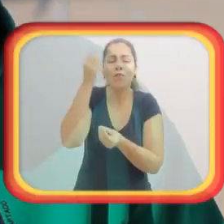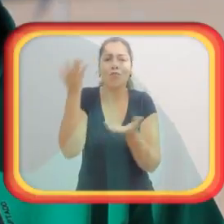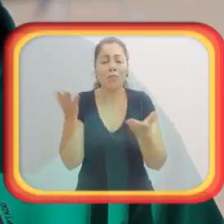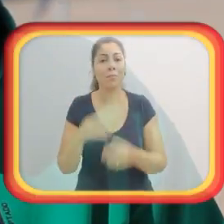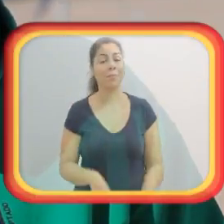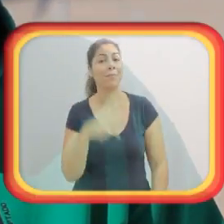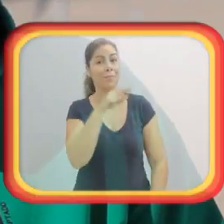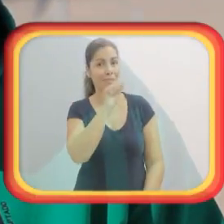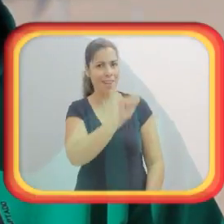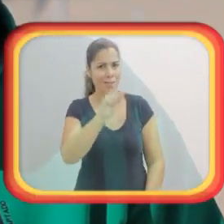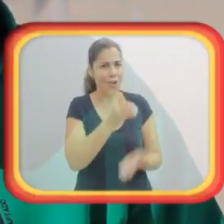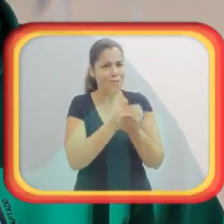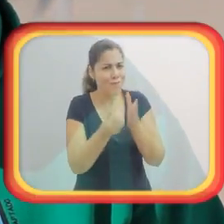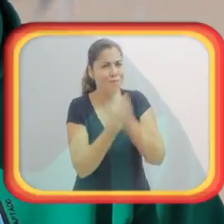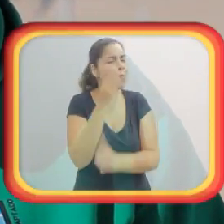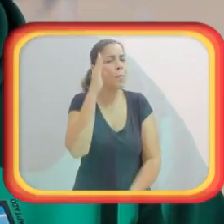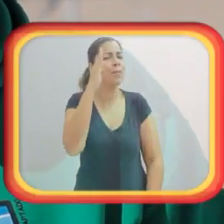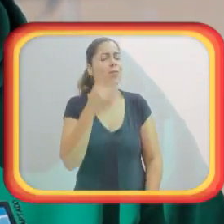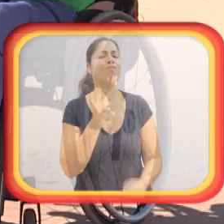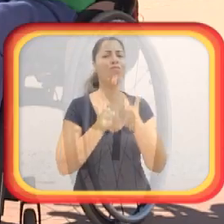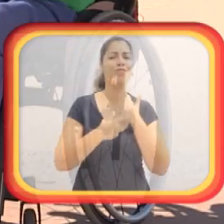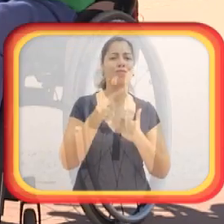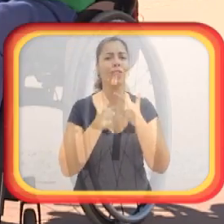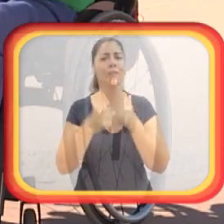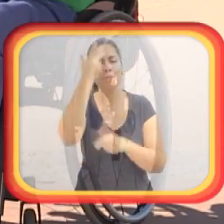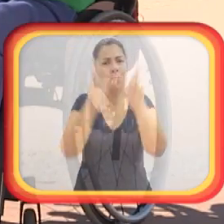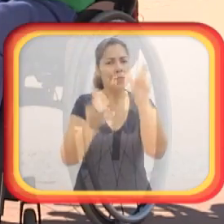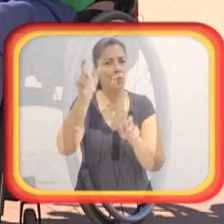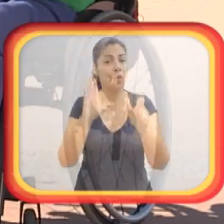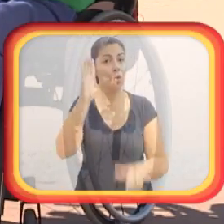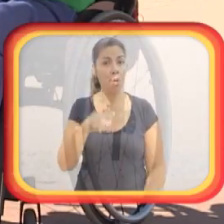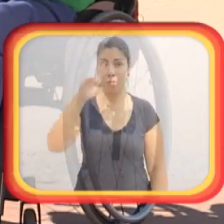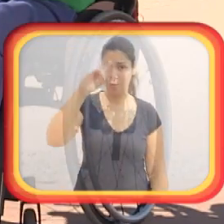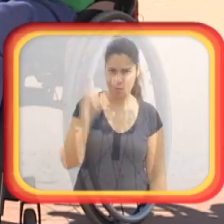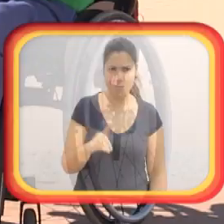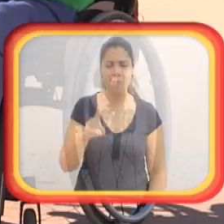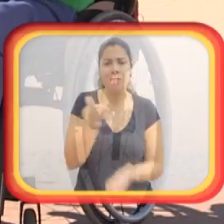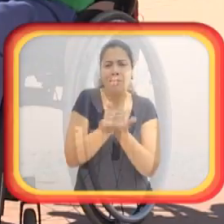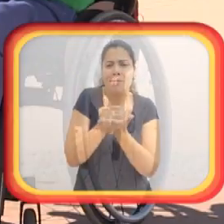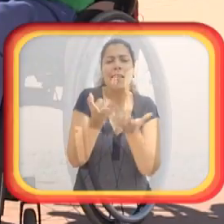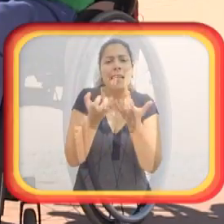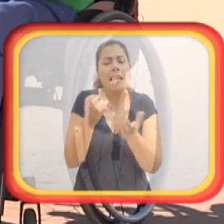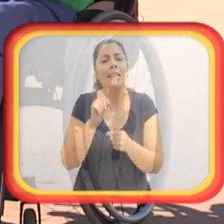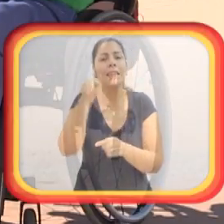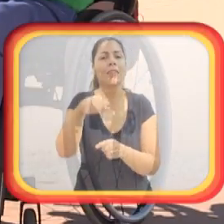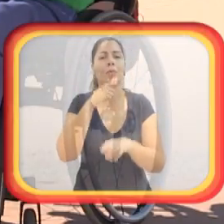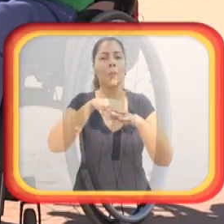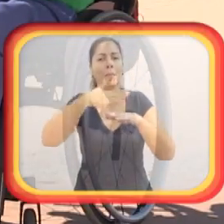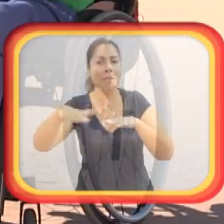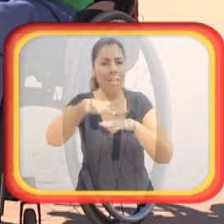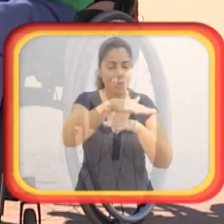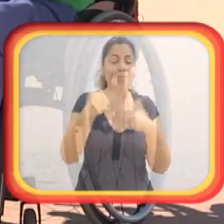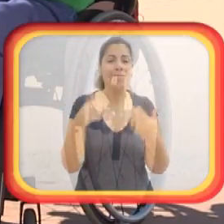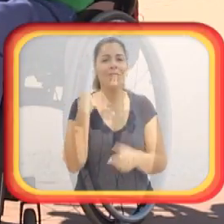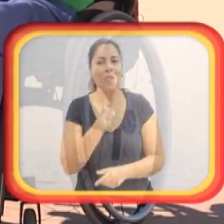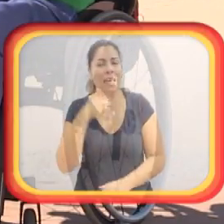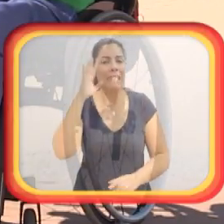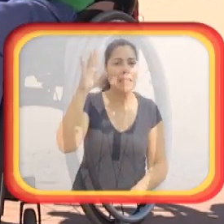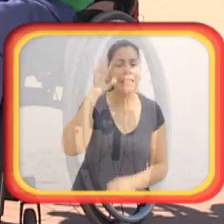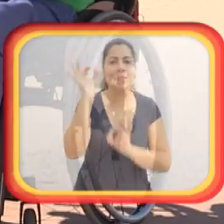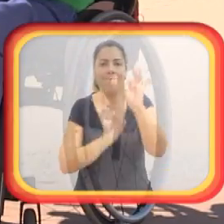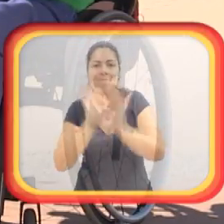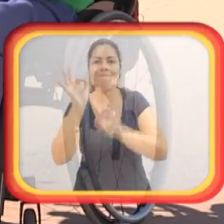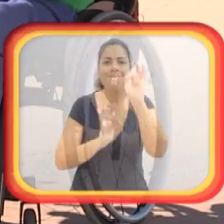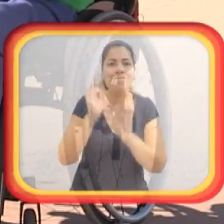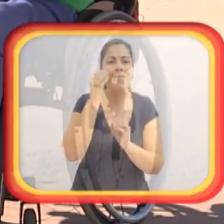da Associação Portuguesa de Surf Adaptado. Como é que surgiu essa associação? Essa associação surgiu principalmente da